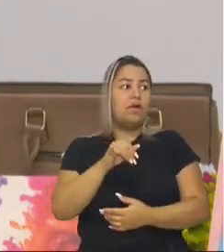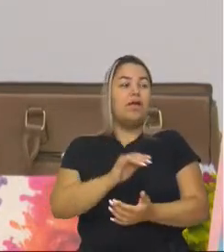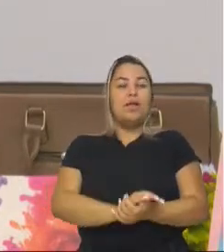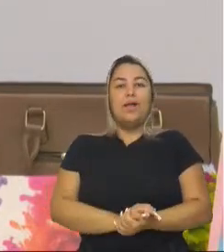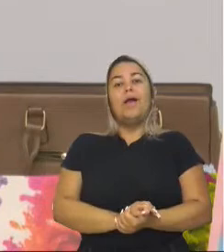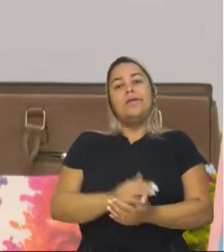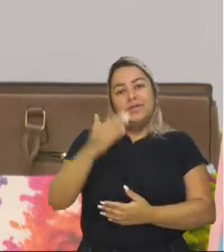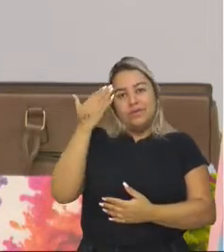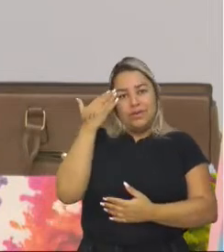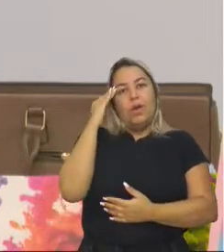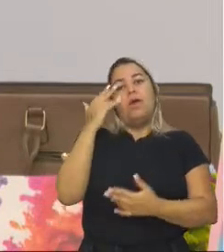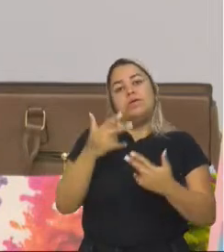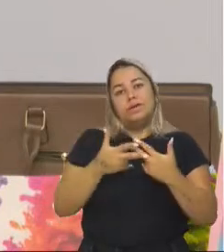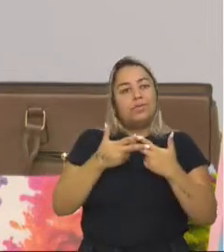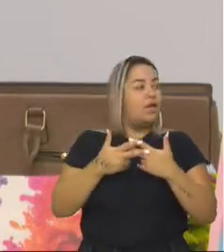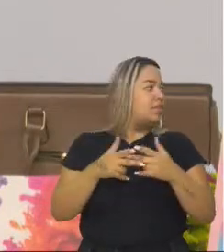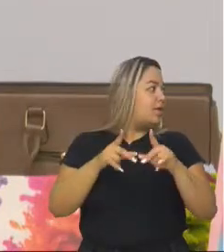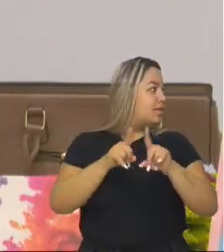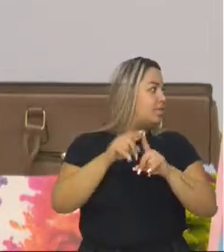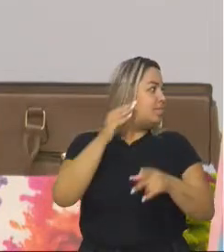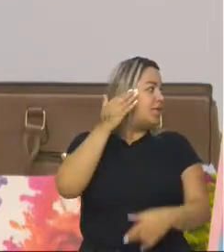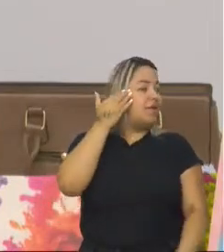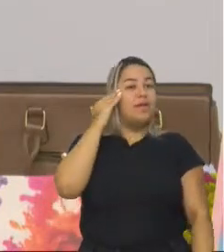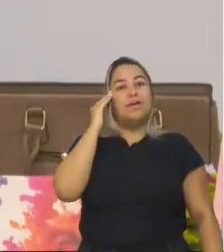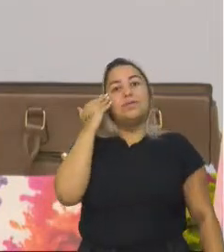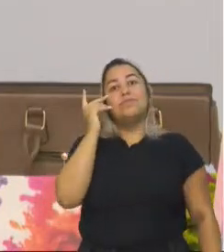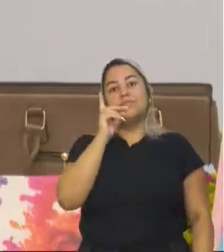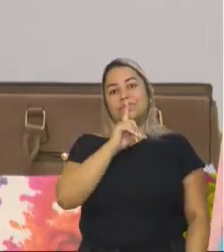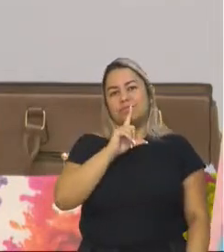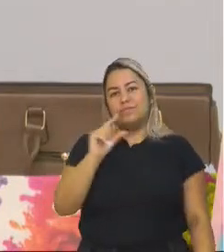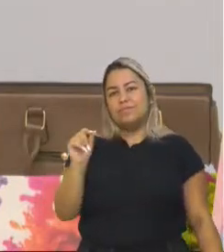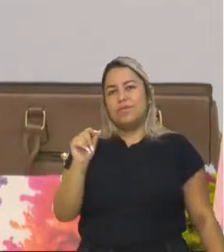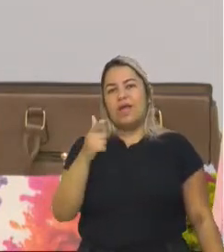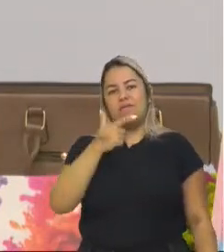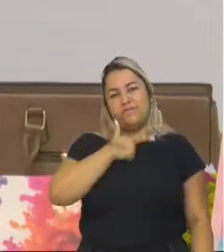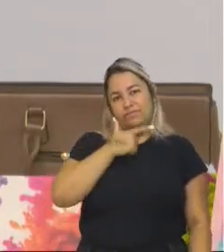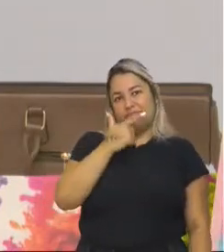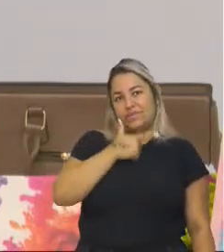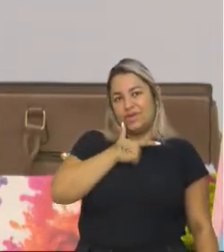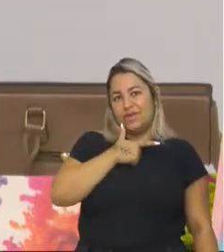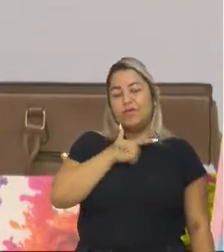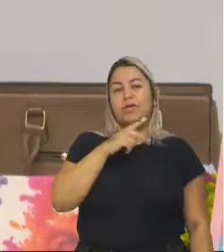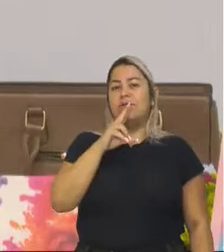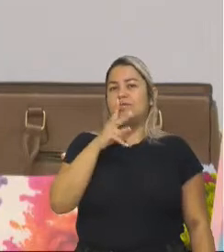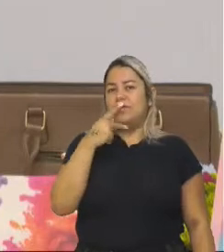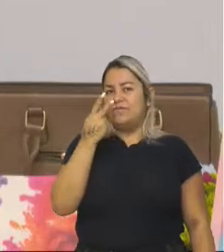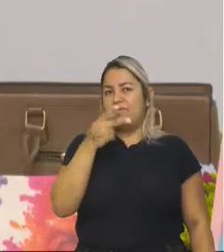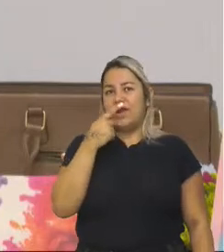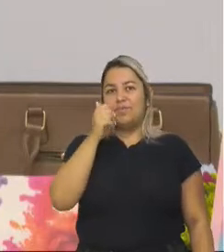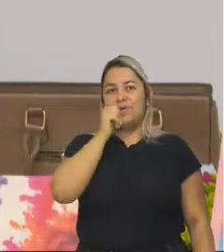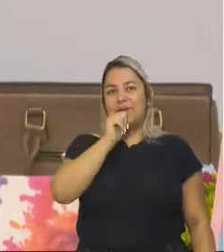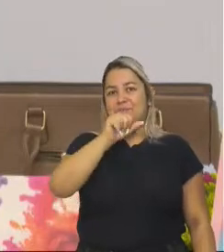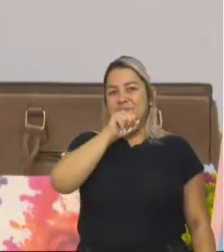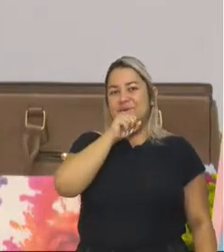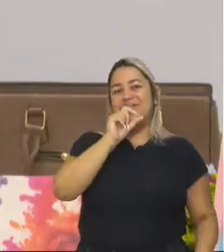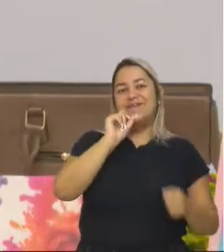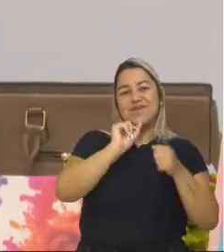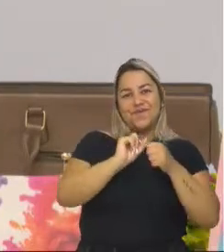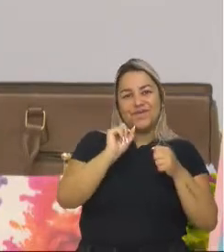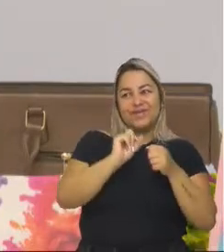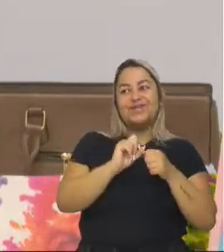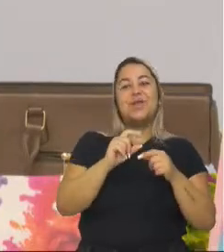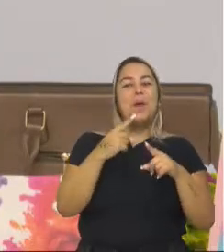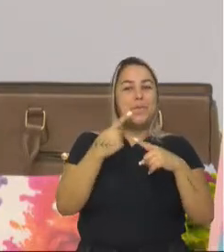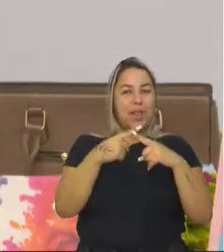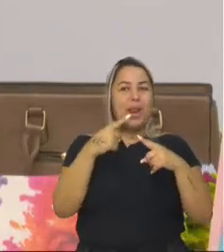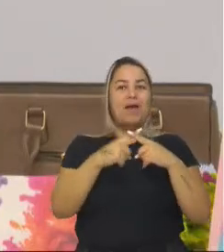vocês me entendam. Que é falar e pedir para sair, gente. Isso é feio. Não falem para minha mãe que eu fiz isso, porque ela vai